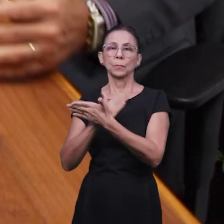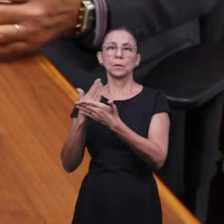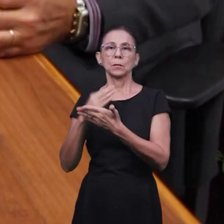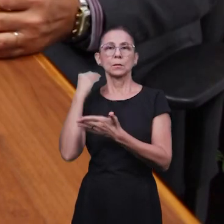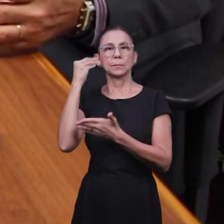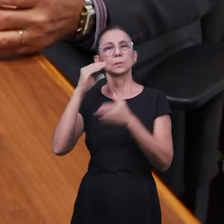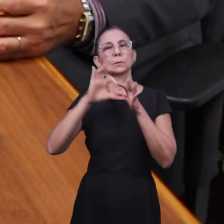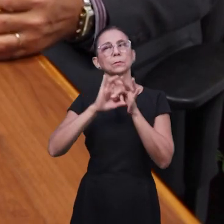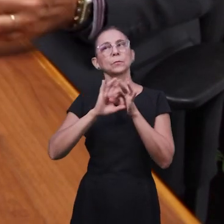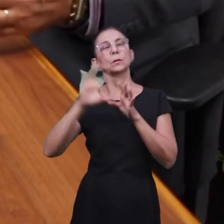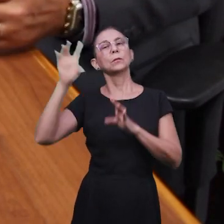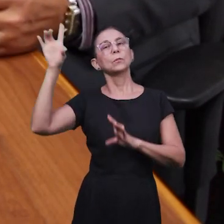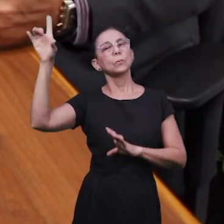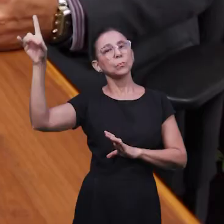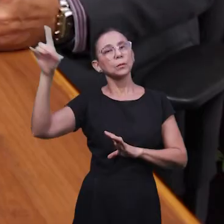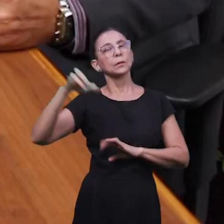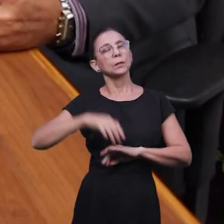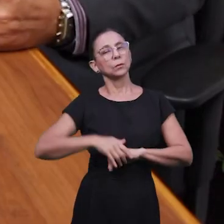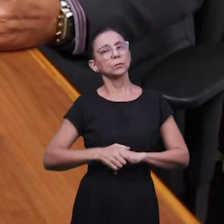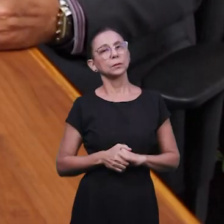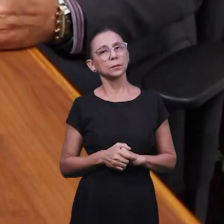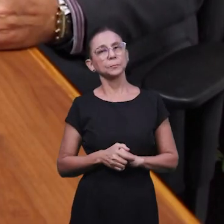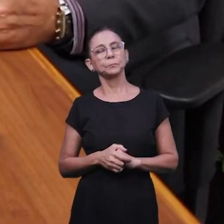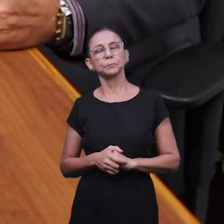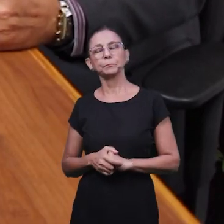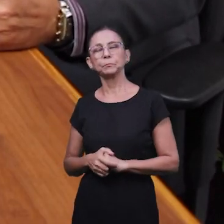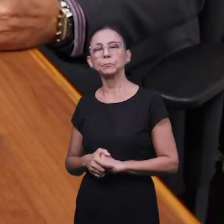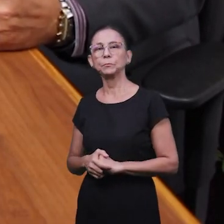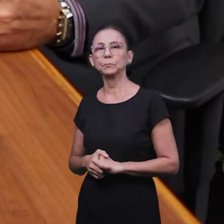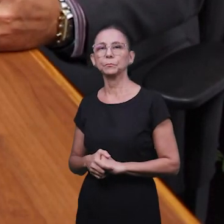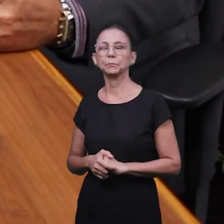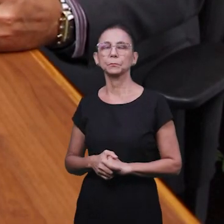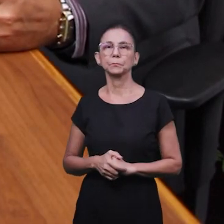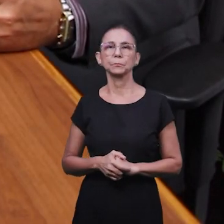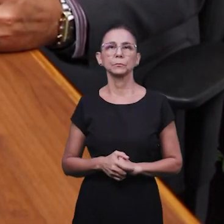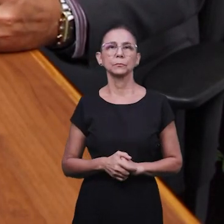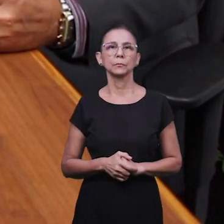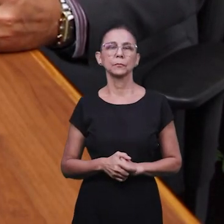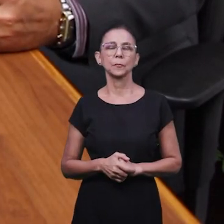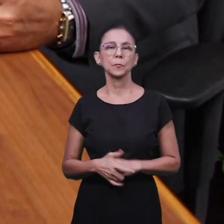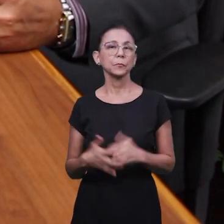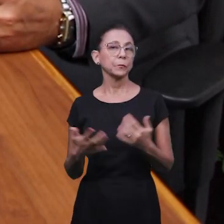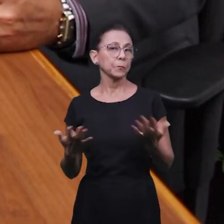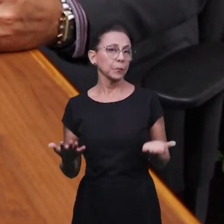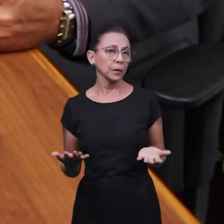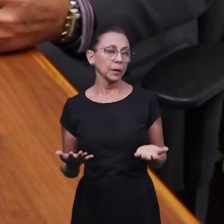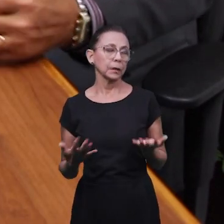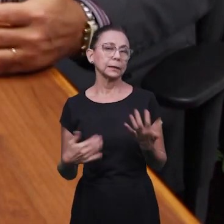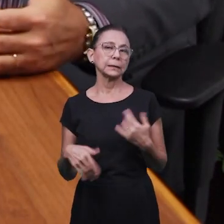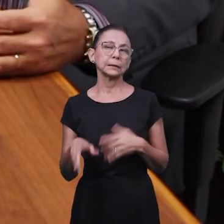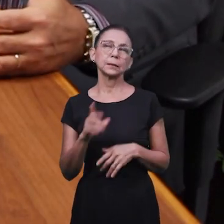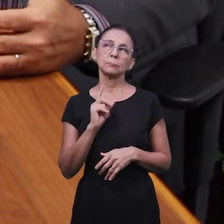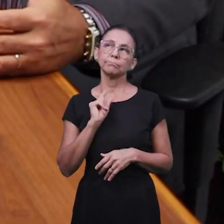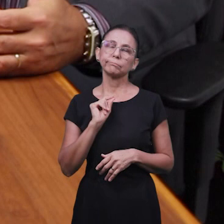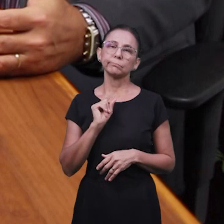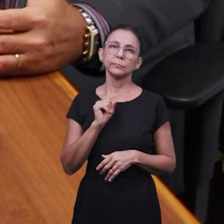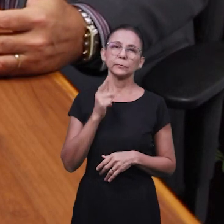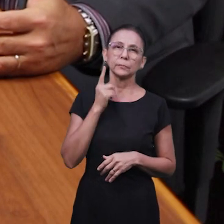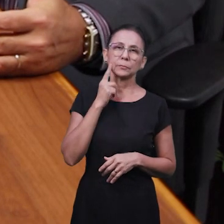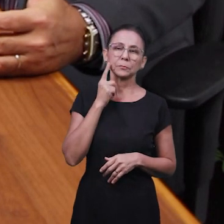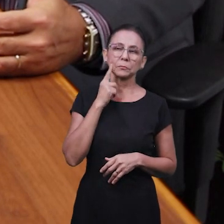Né? A experiência de comunhão ela é decorrente da operação, da ação do Espírito Santo no meio da igreja. Nós podemos então dizer